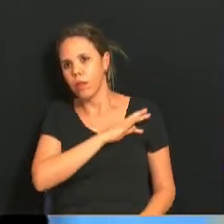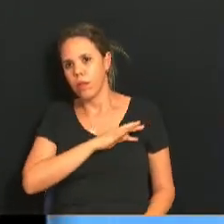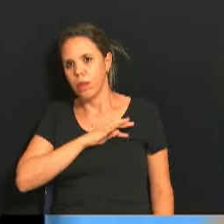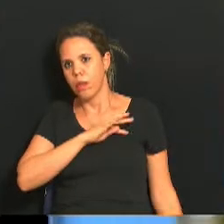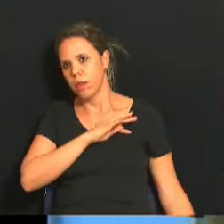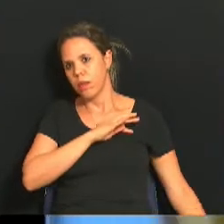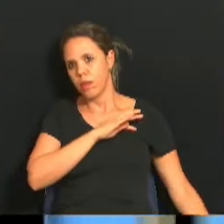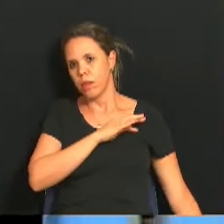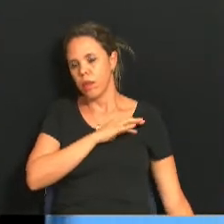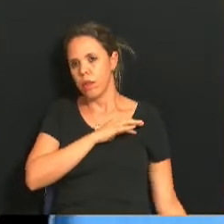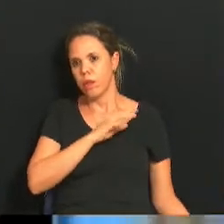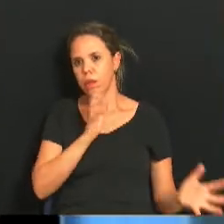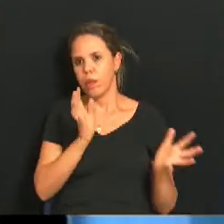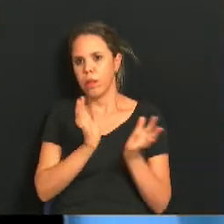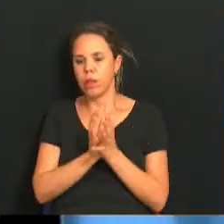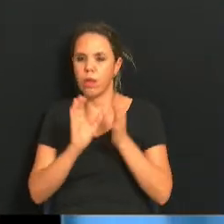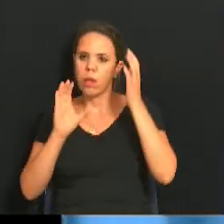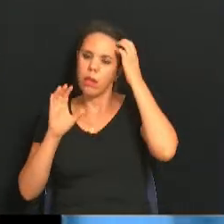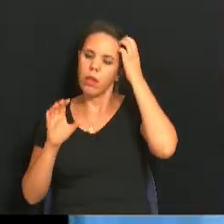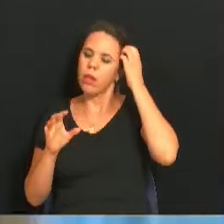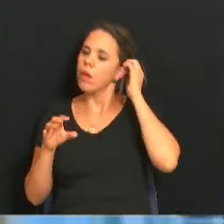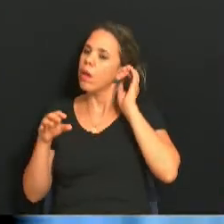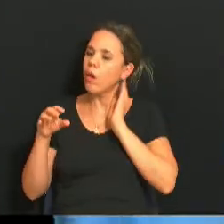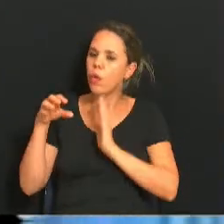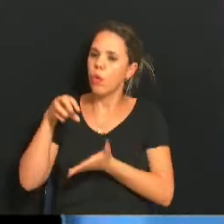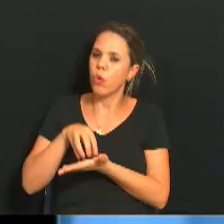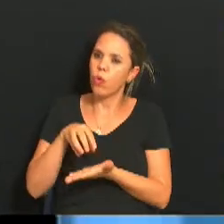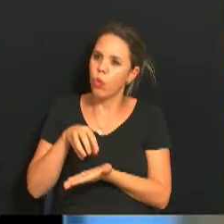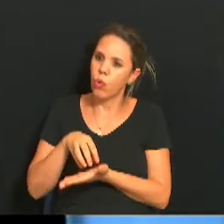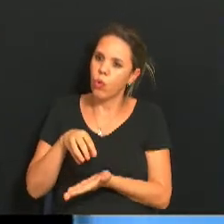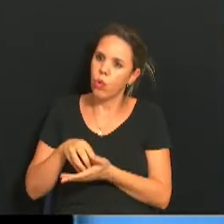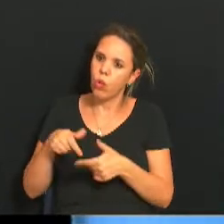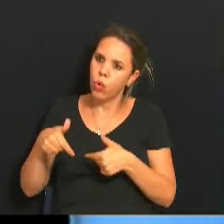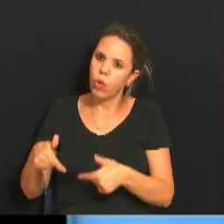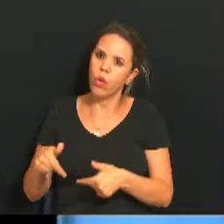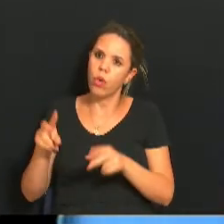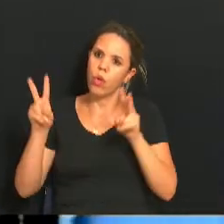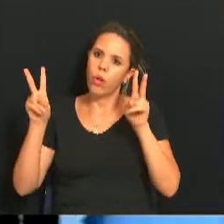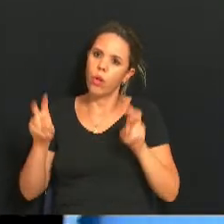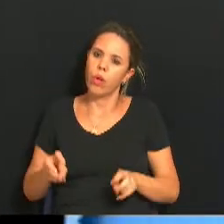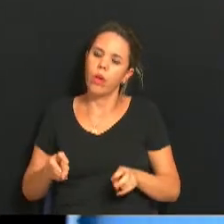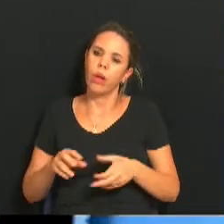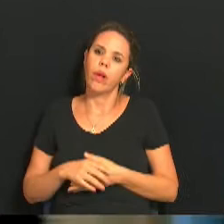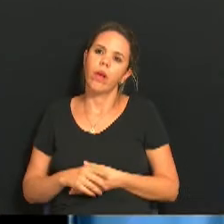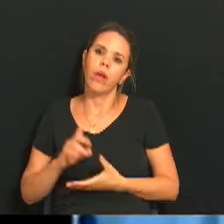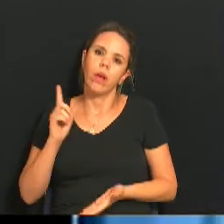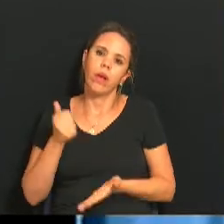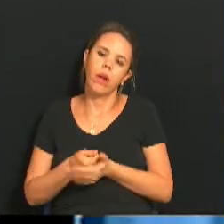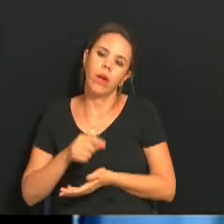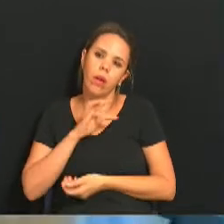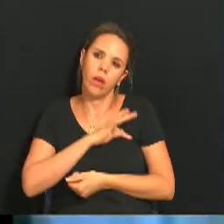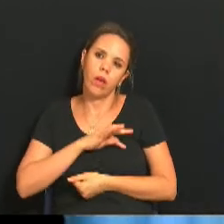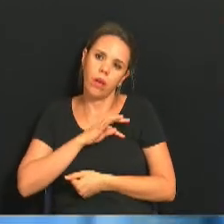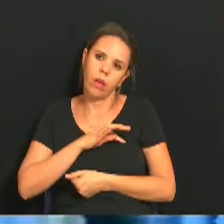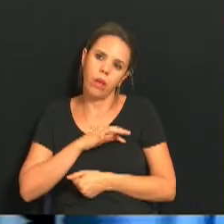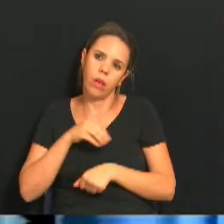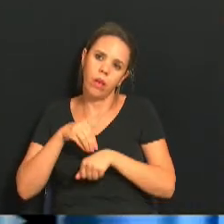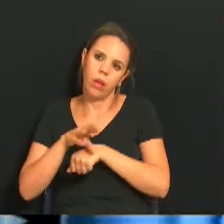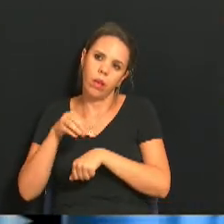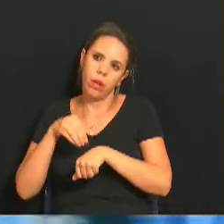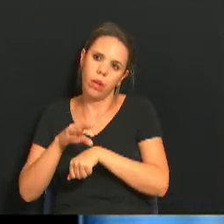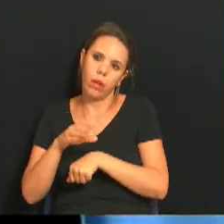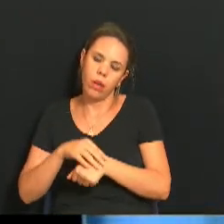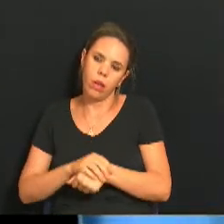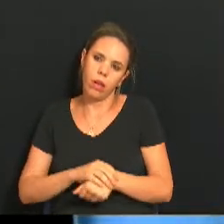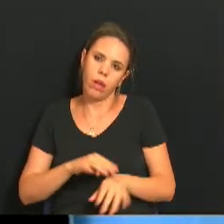o colegiado do condepacc ele ele acha sobre sobre decisões teto então a gente quis trazer aqui com